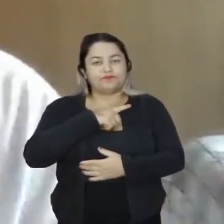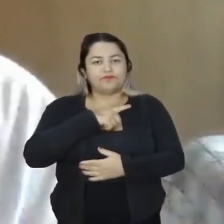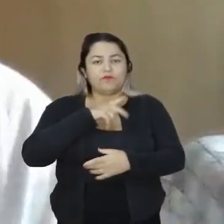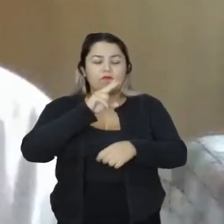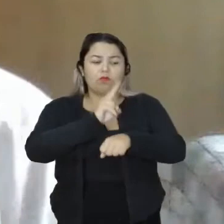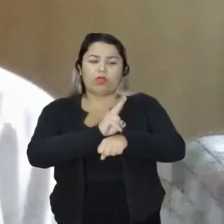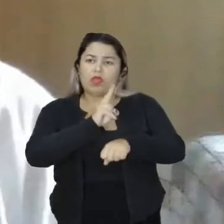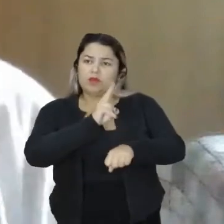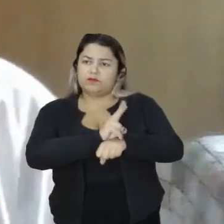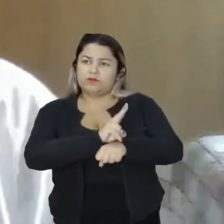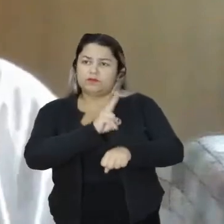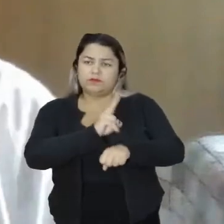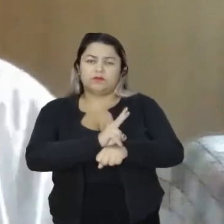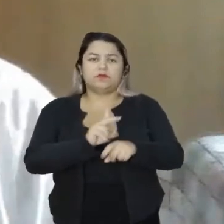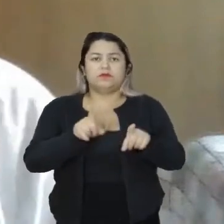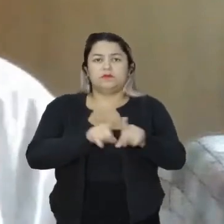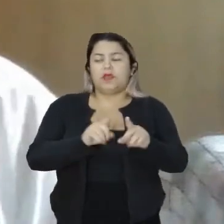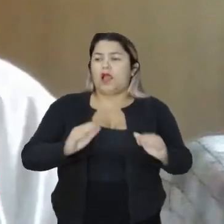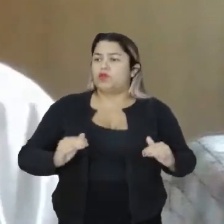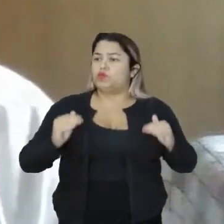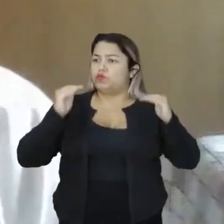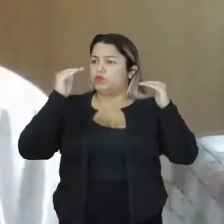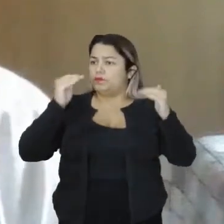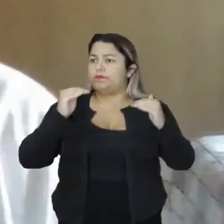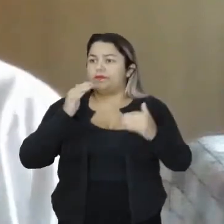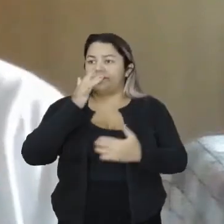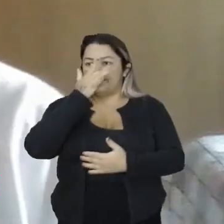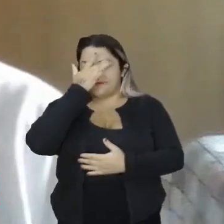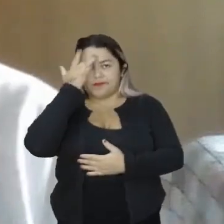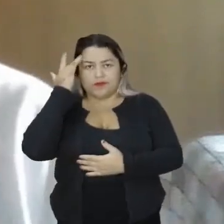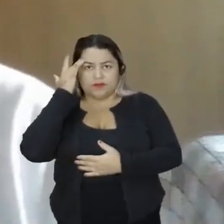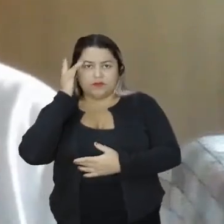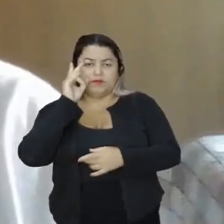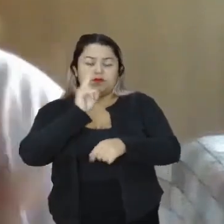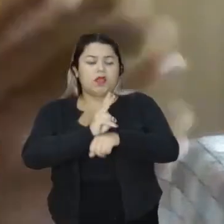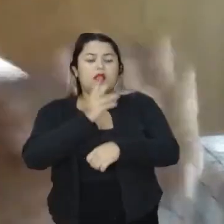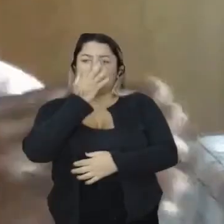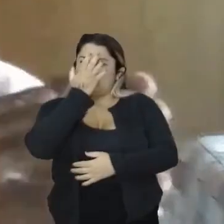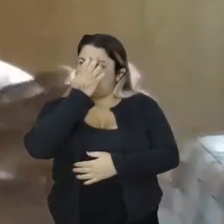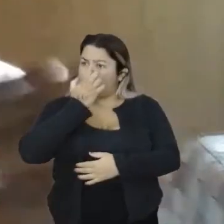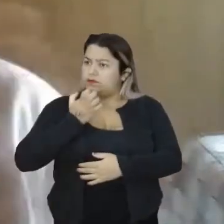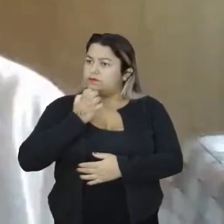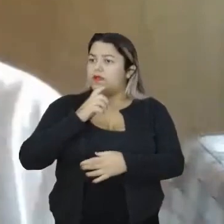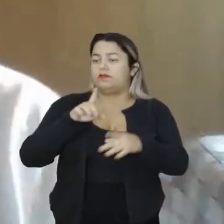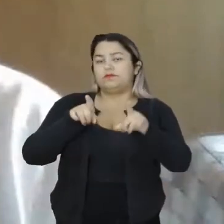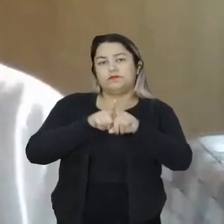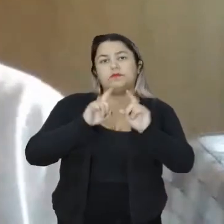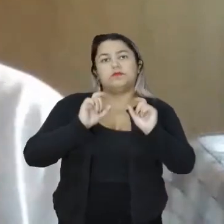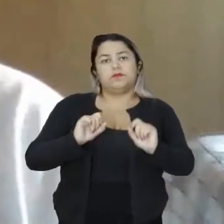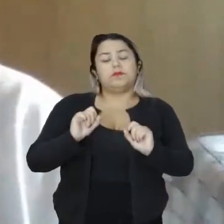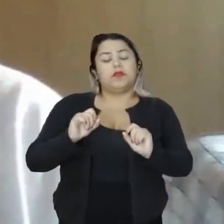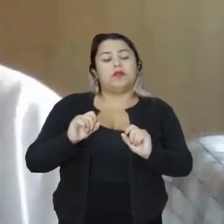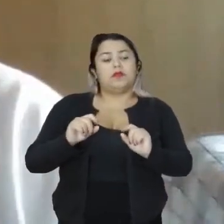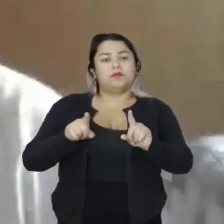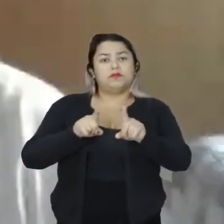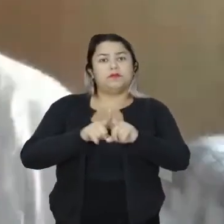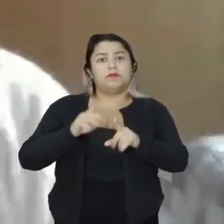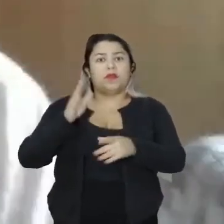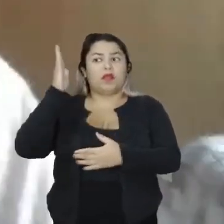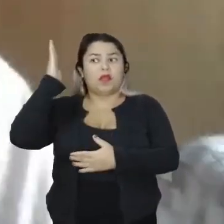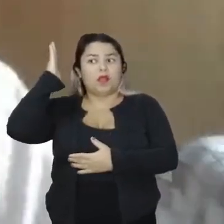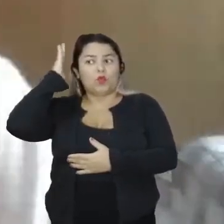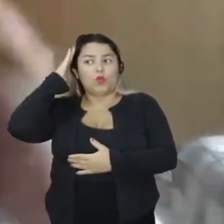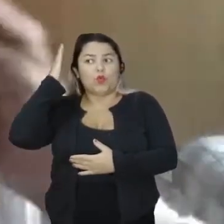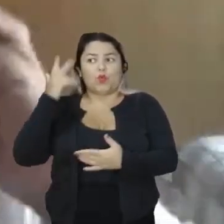defendem a soberania, aqueles que defendem a civilidade, e, de outro lado, aqueles que defendem a barbárie. E